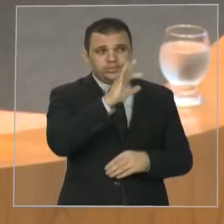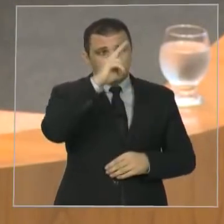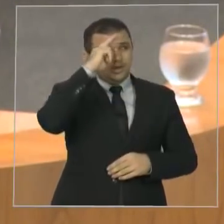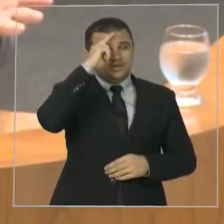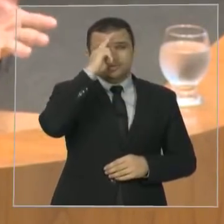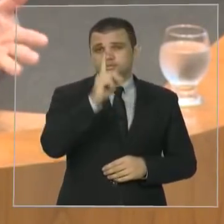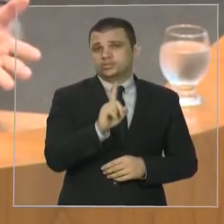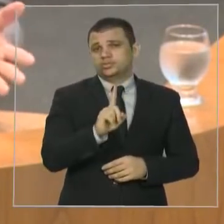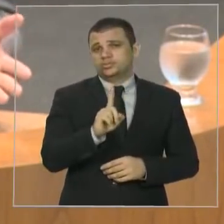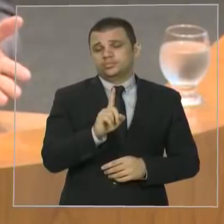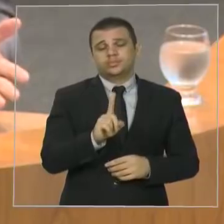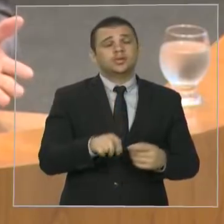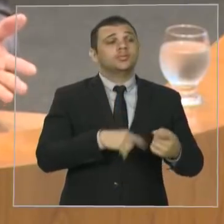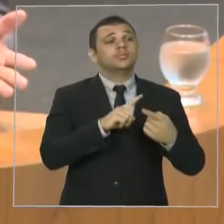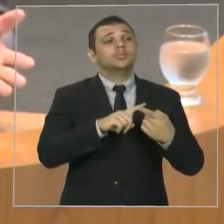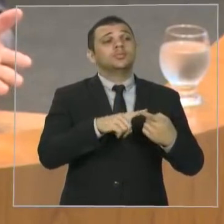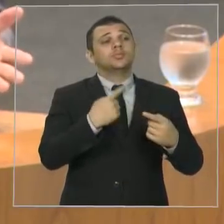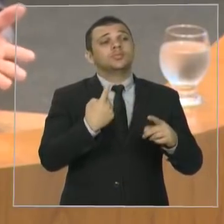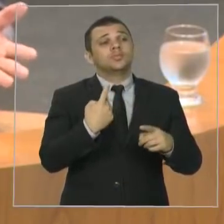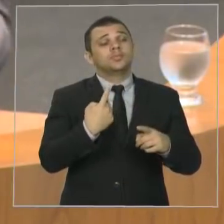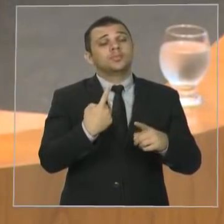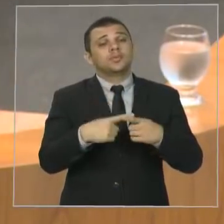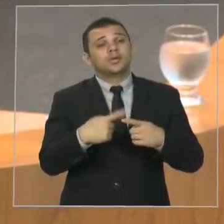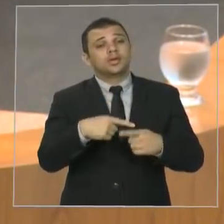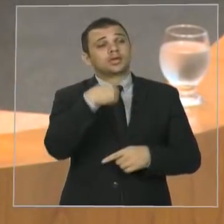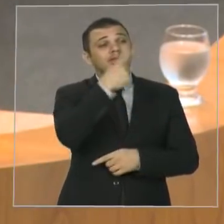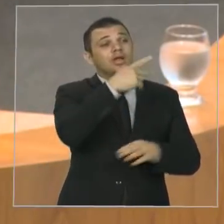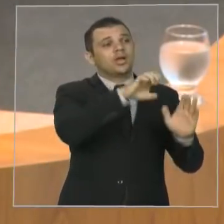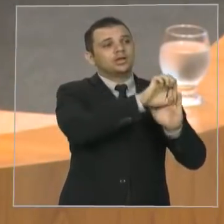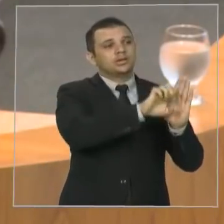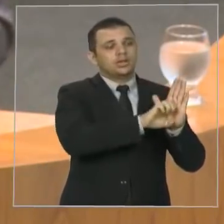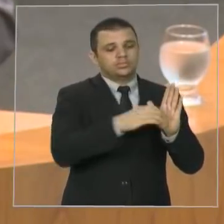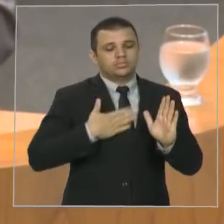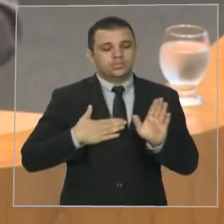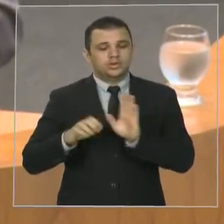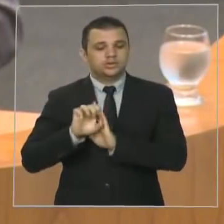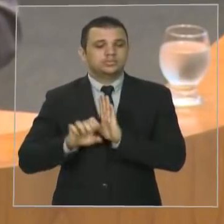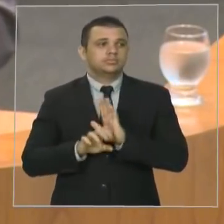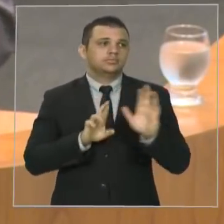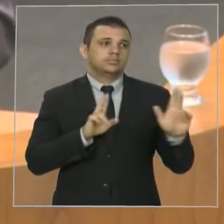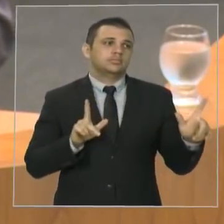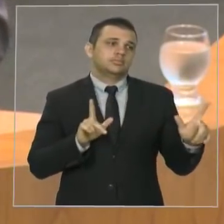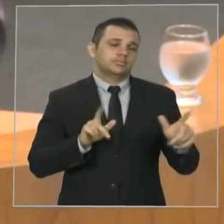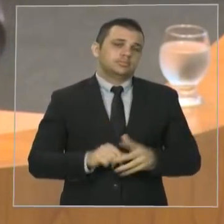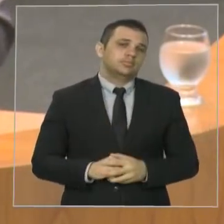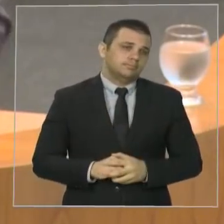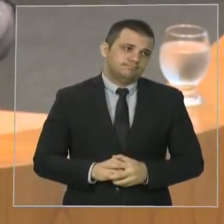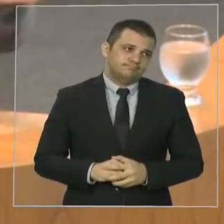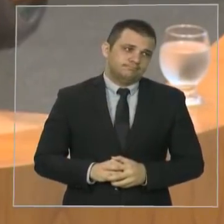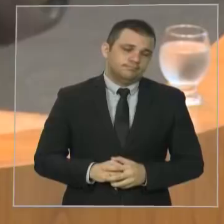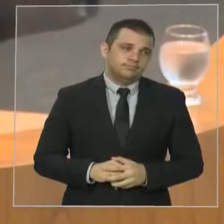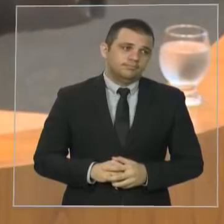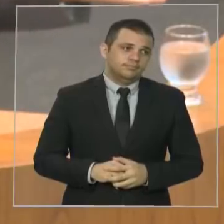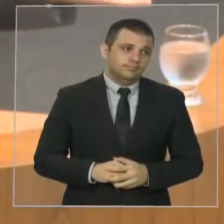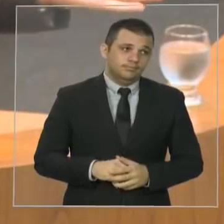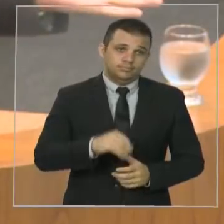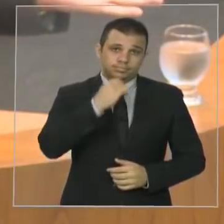tivemos a reunião com o alto comando, lá com o general de brigada, lá de Roraima. Eu disse, não, aqui as forças agora vão ficar sob o